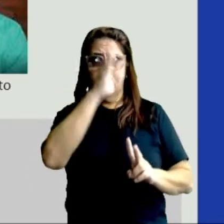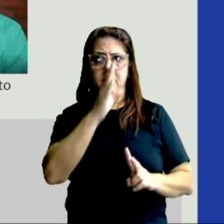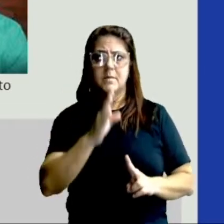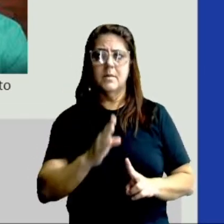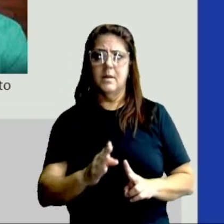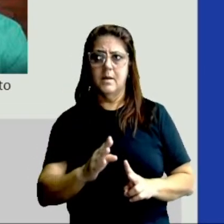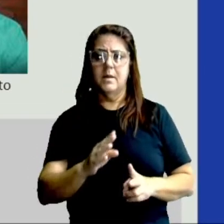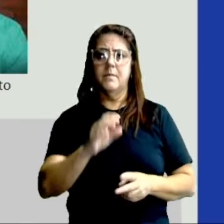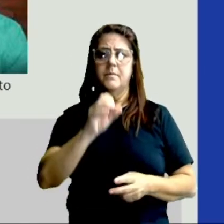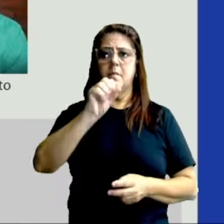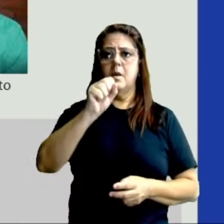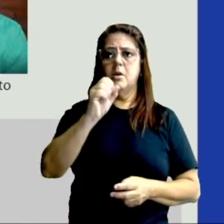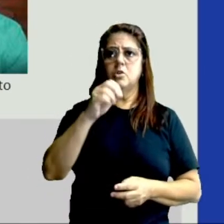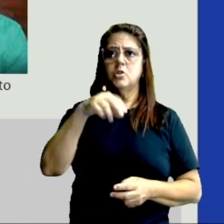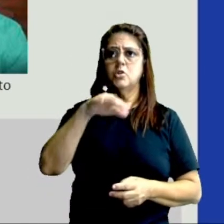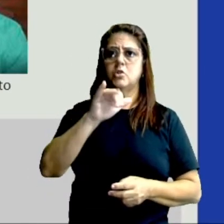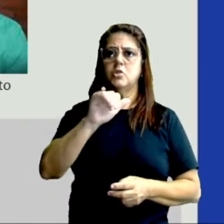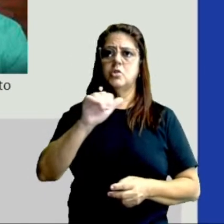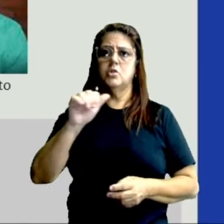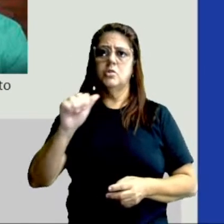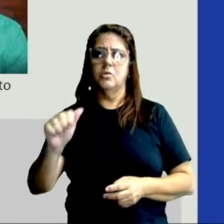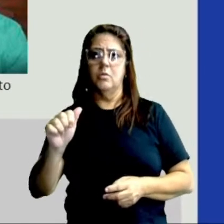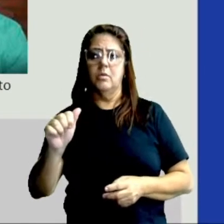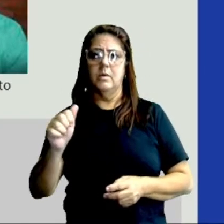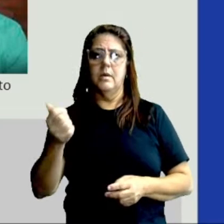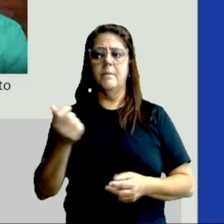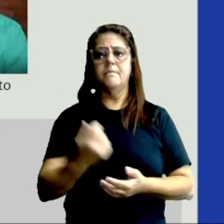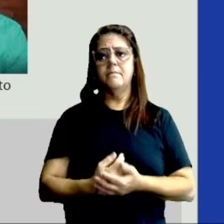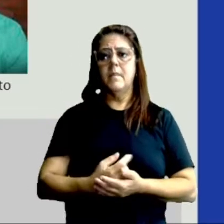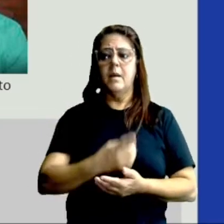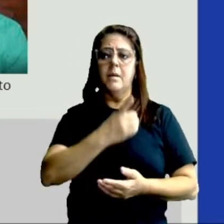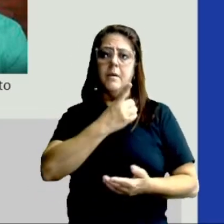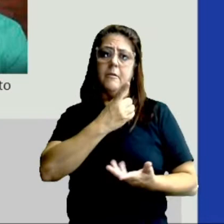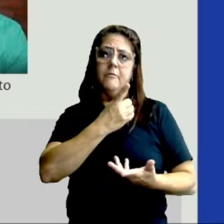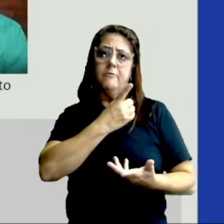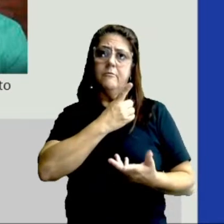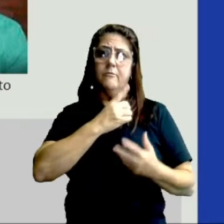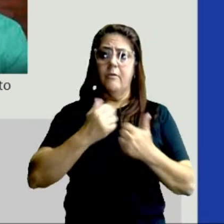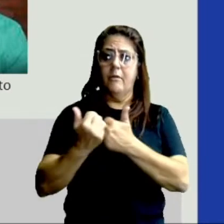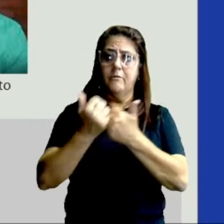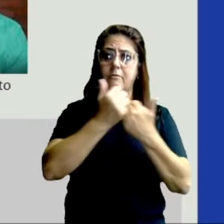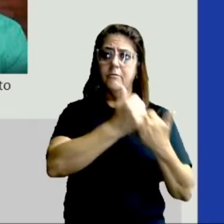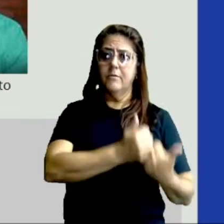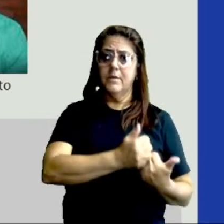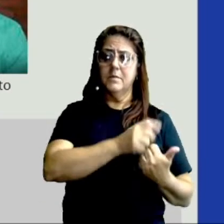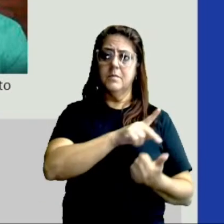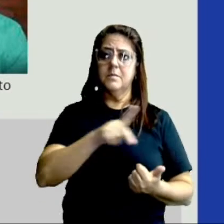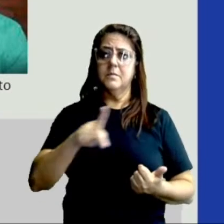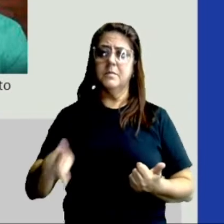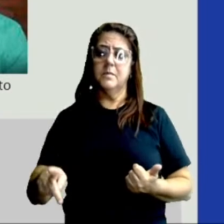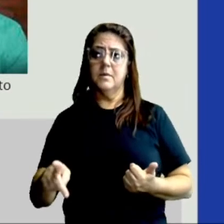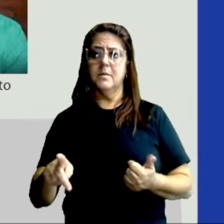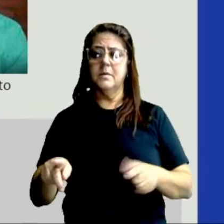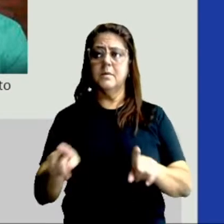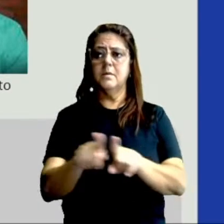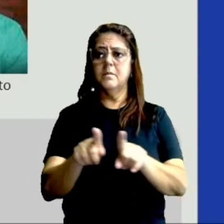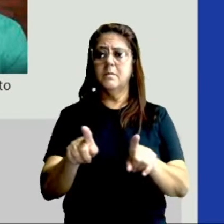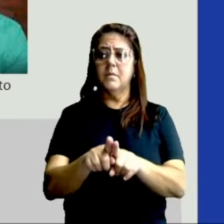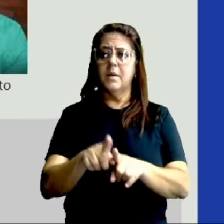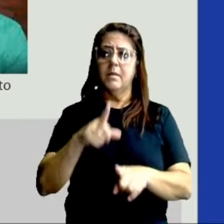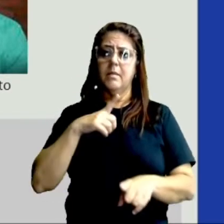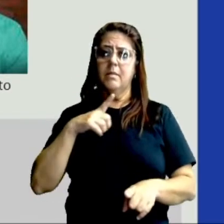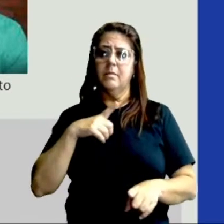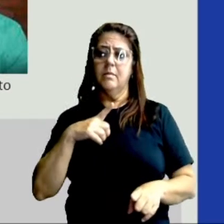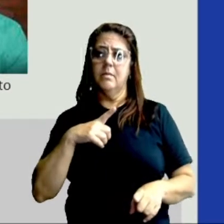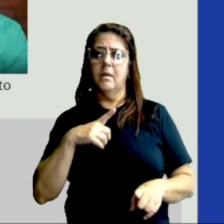brasileira que é Sônia Guajajara que ela foi candidata a vice-presidente em 2018 e ao seu lado a gente